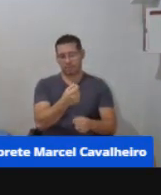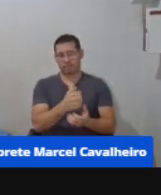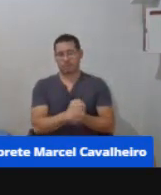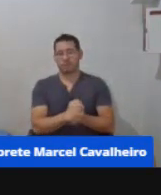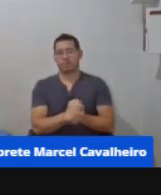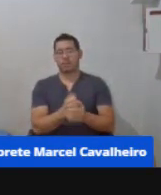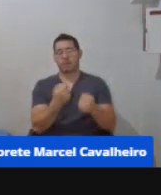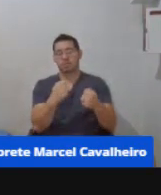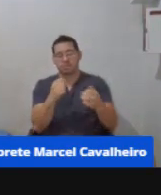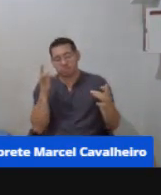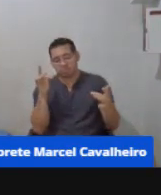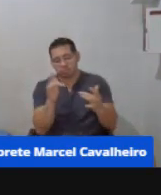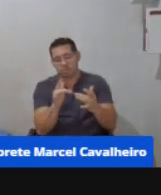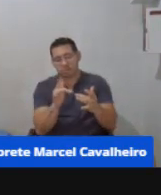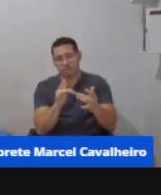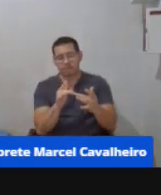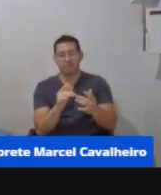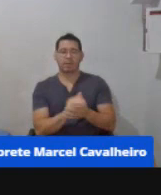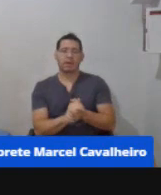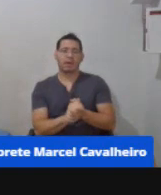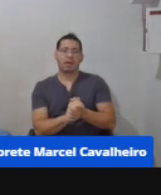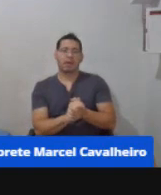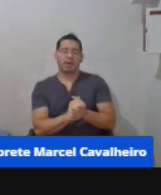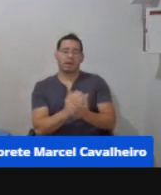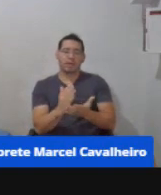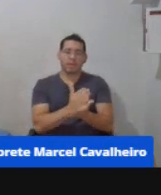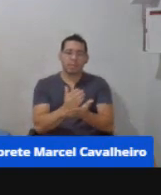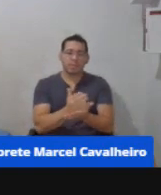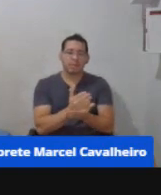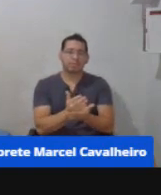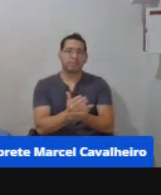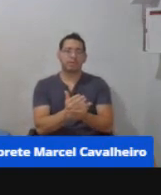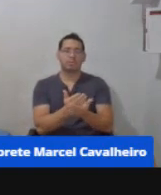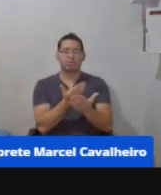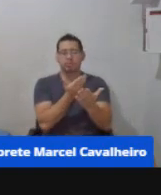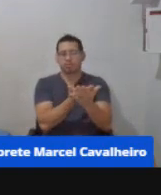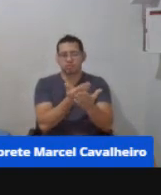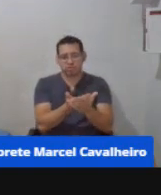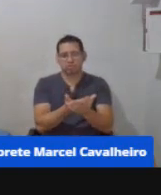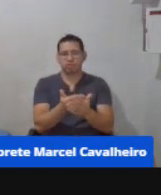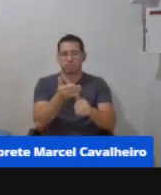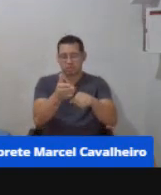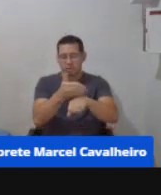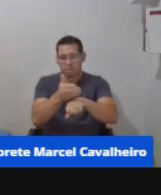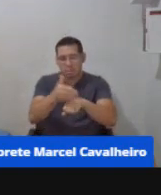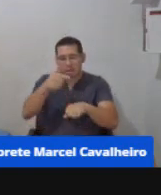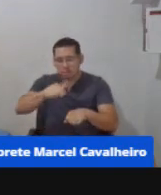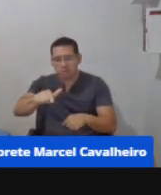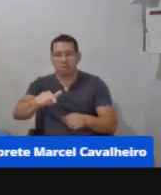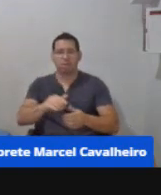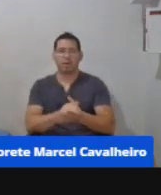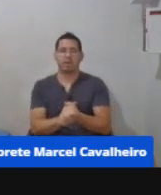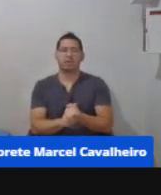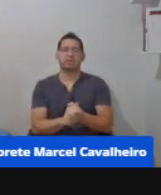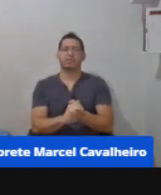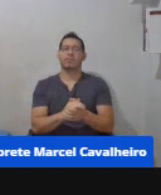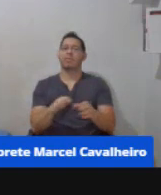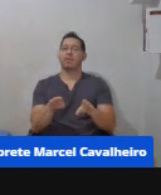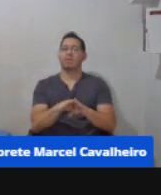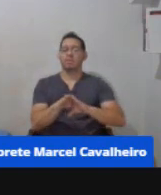relação entre os campos de atuação, as práticas de linguagem e os objetos de conhecimento do sexto ao